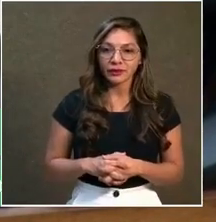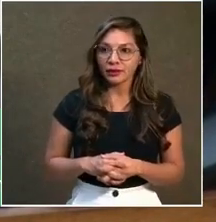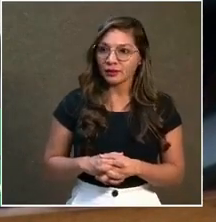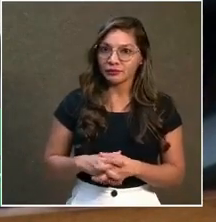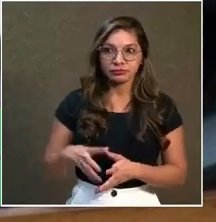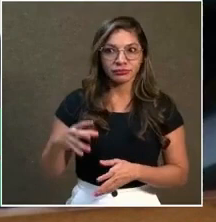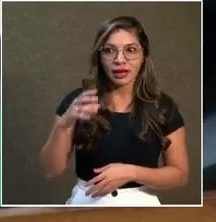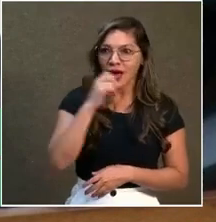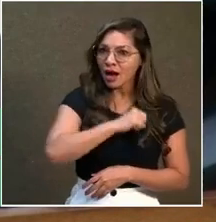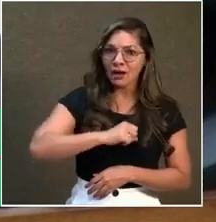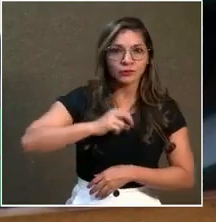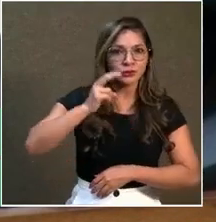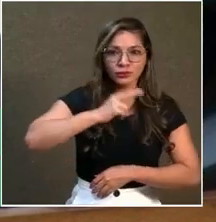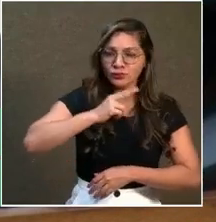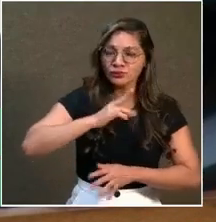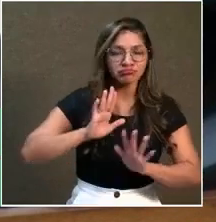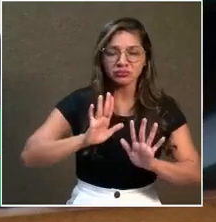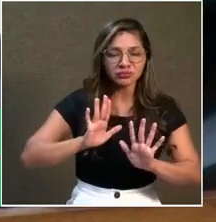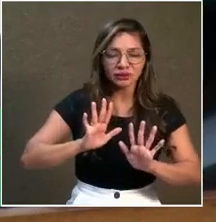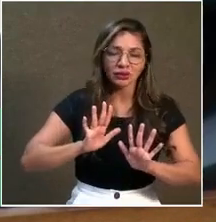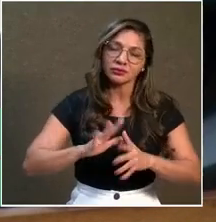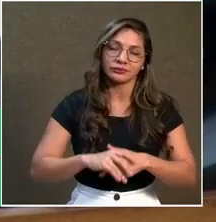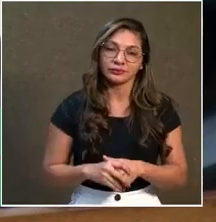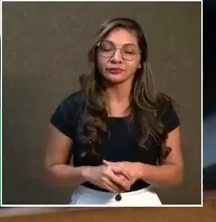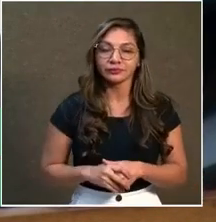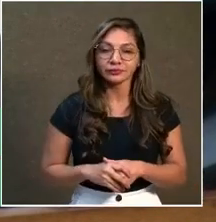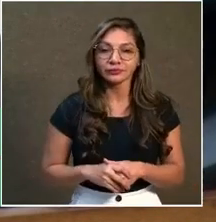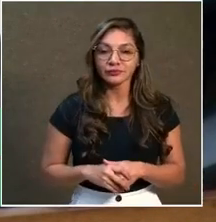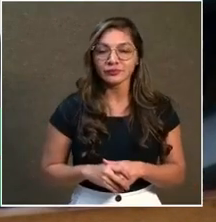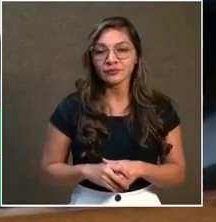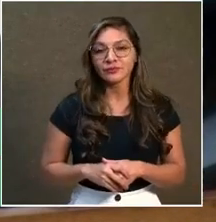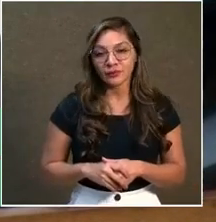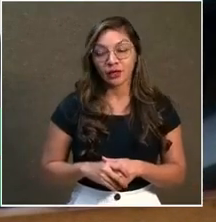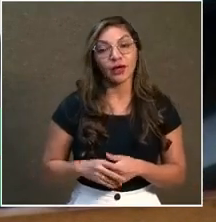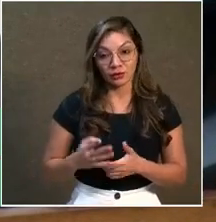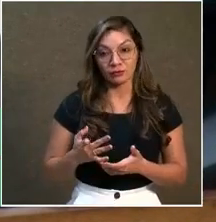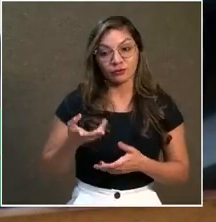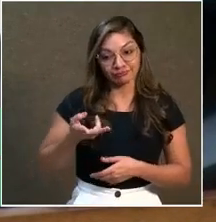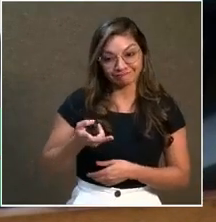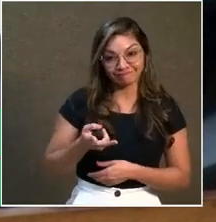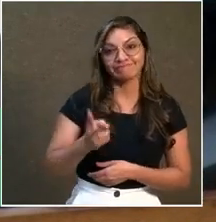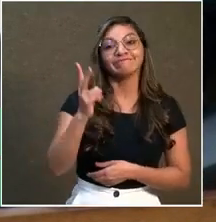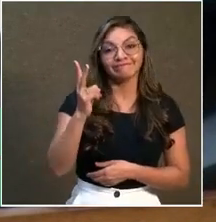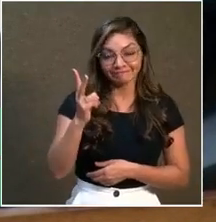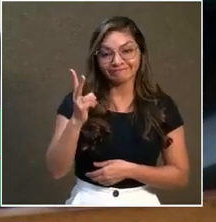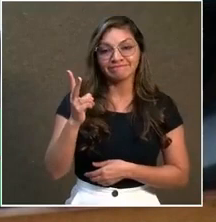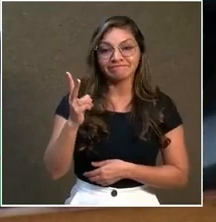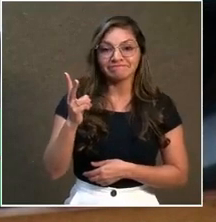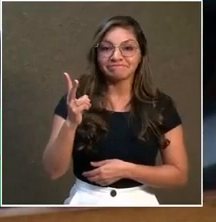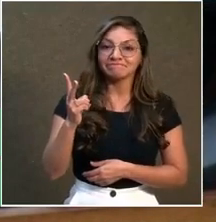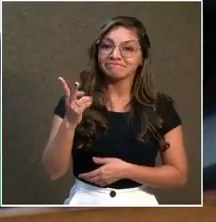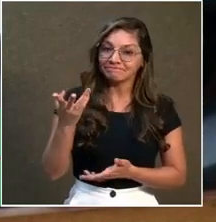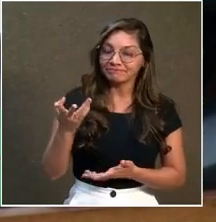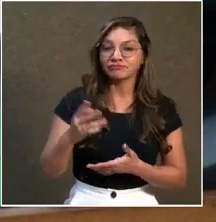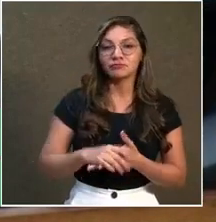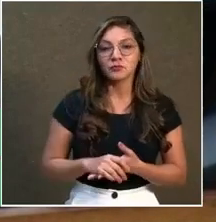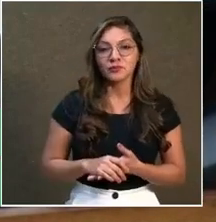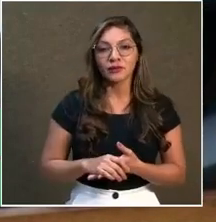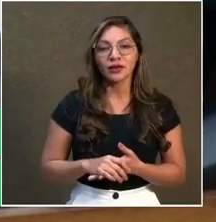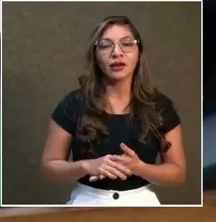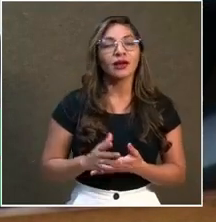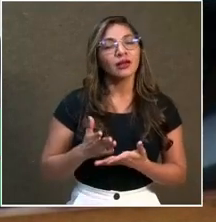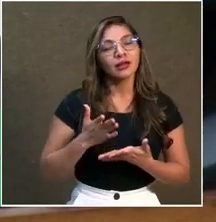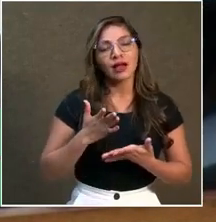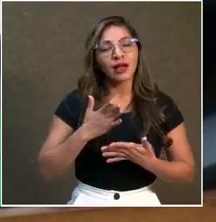apressar agora, né? Nós vamos continuar, talvez agora, num ritmo um